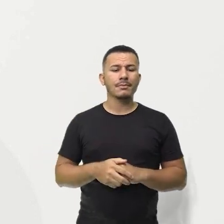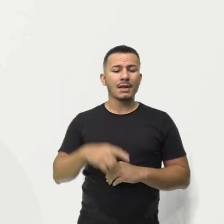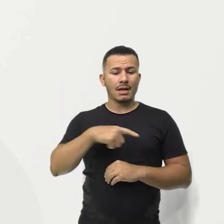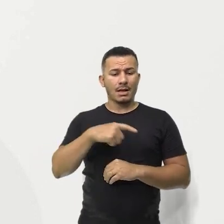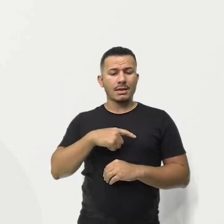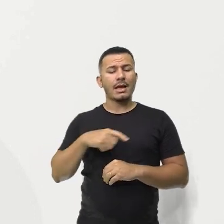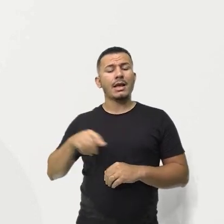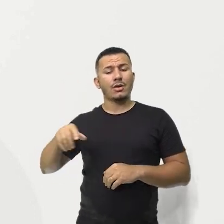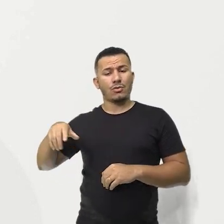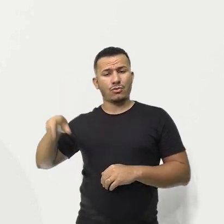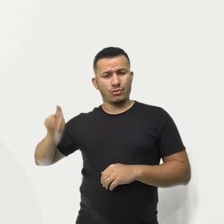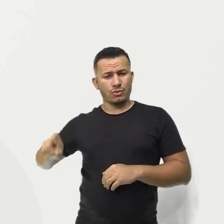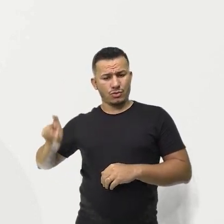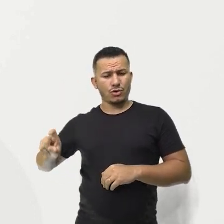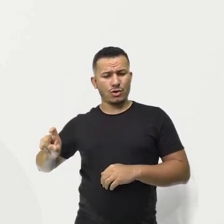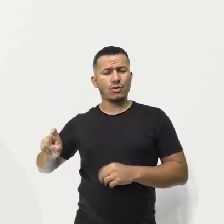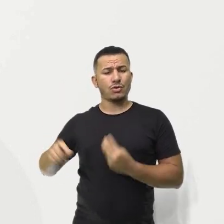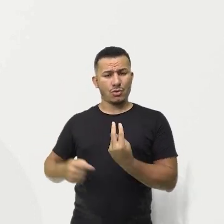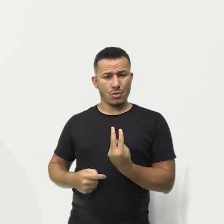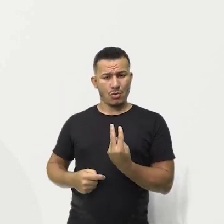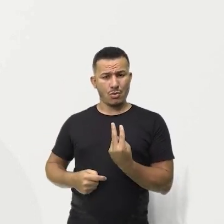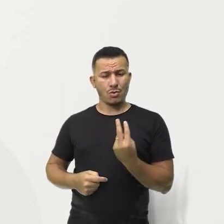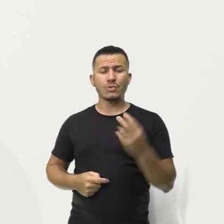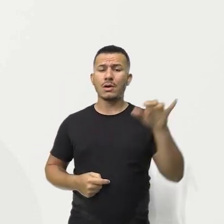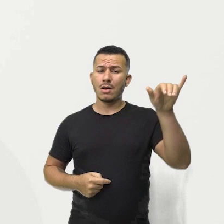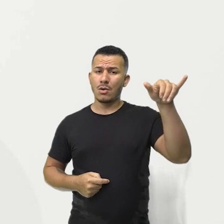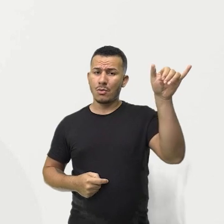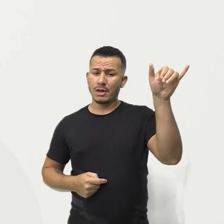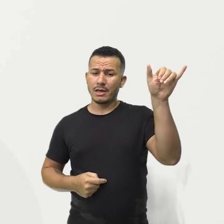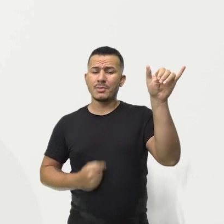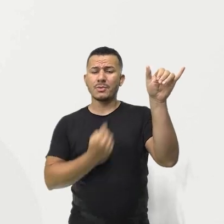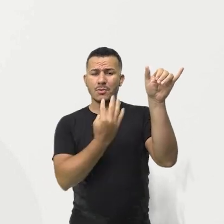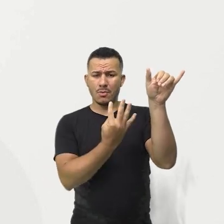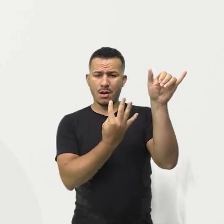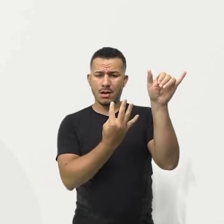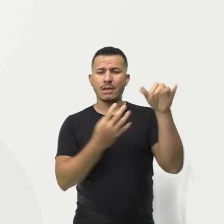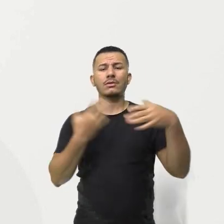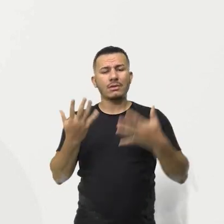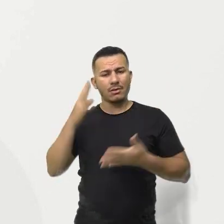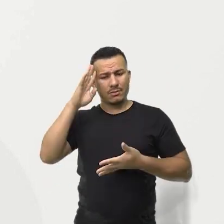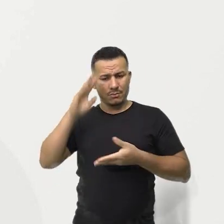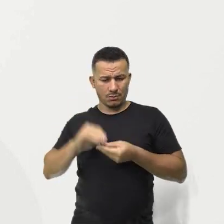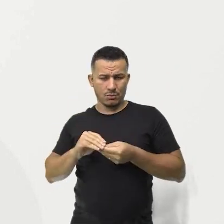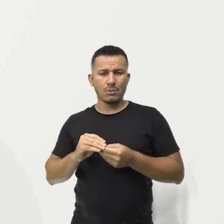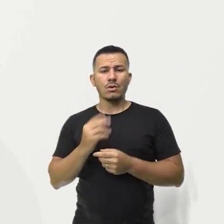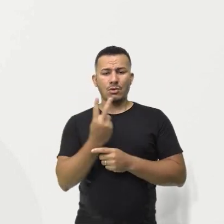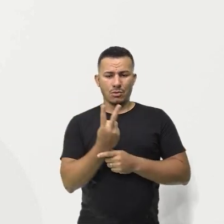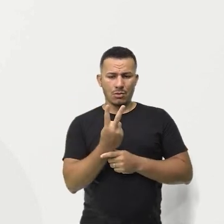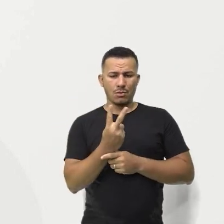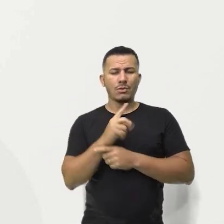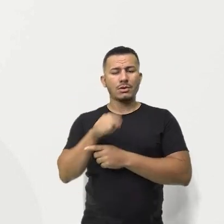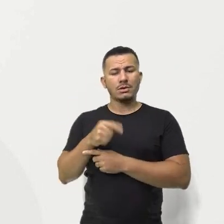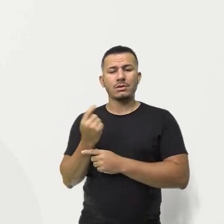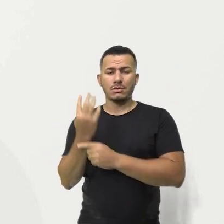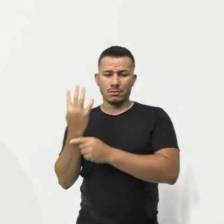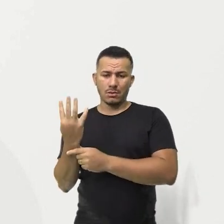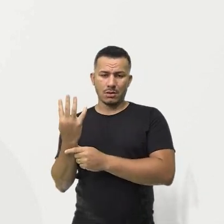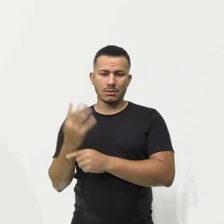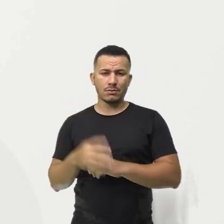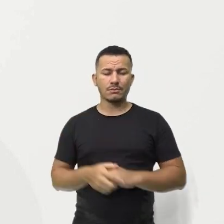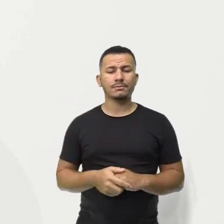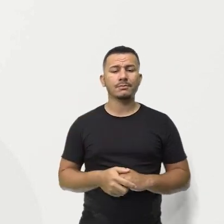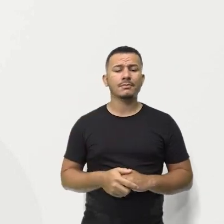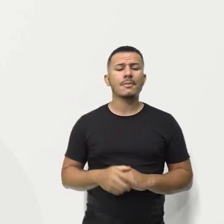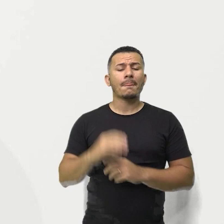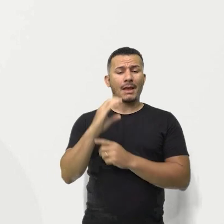ó, o x vale 2 e o y vale 4. Então, do ponto B, x é